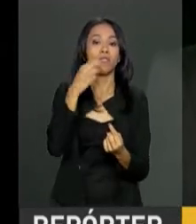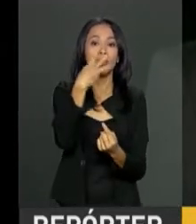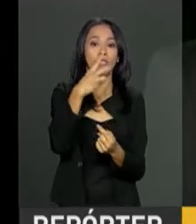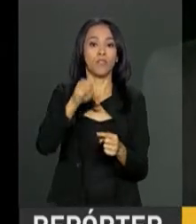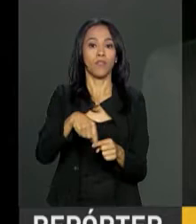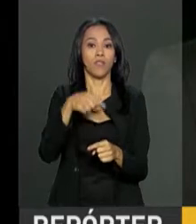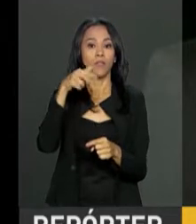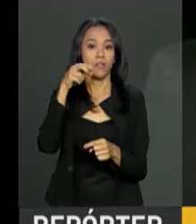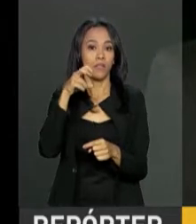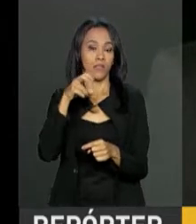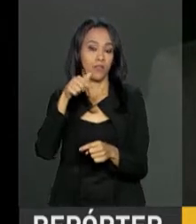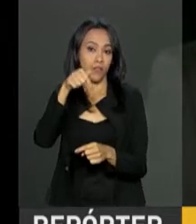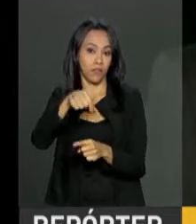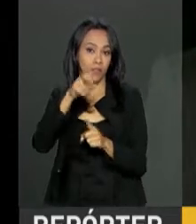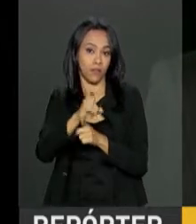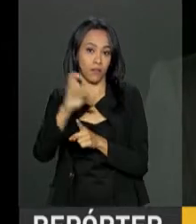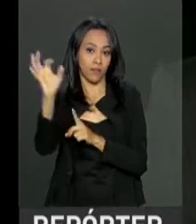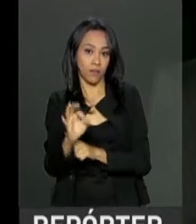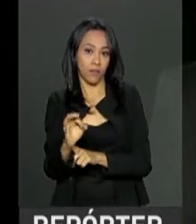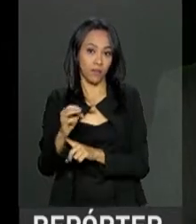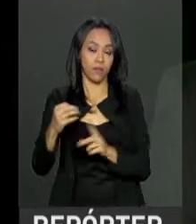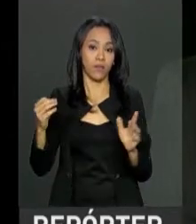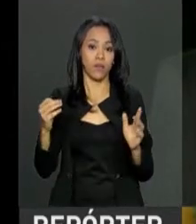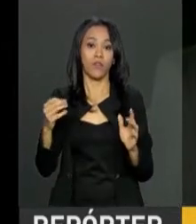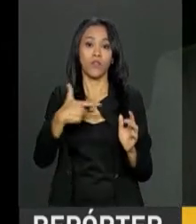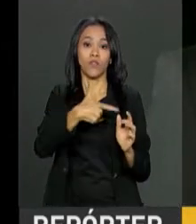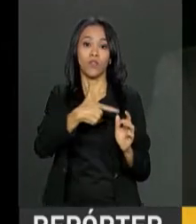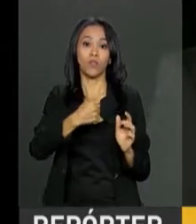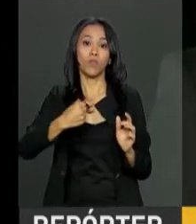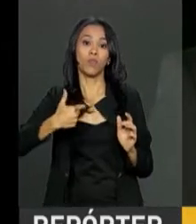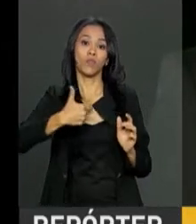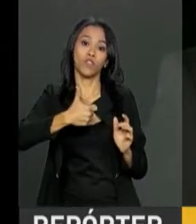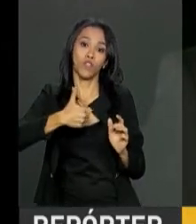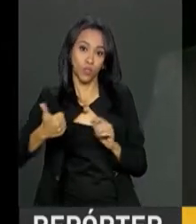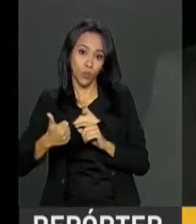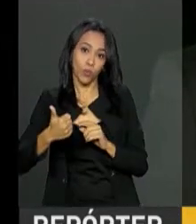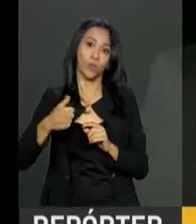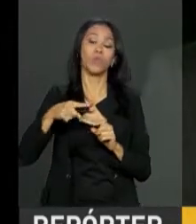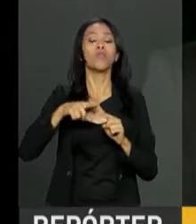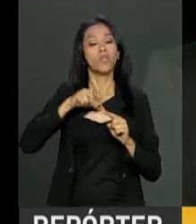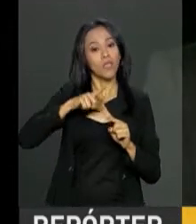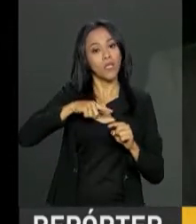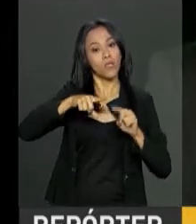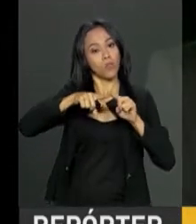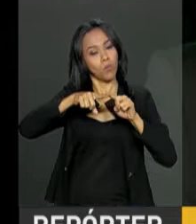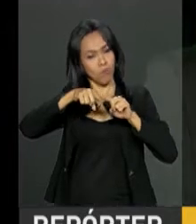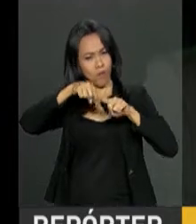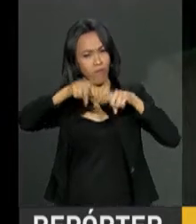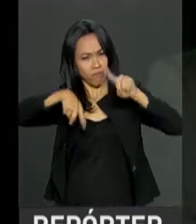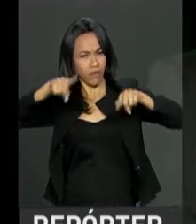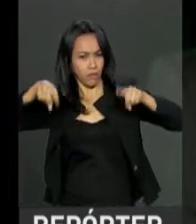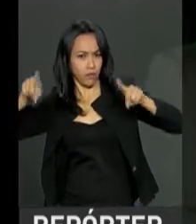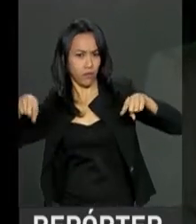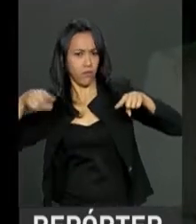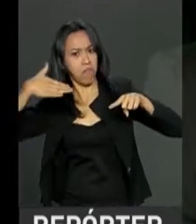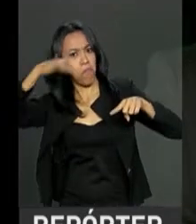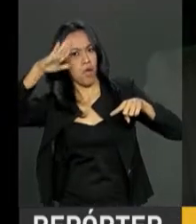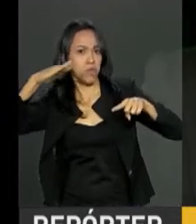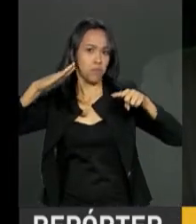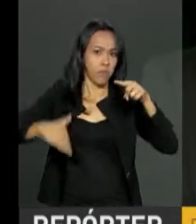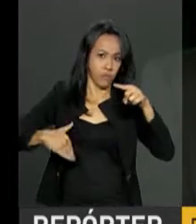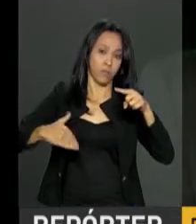para 2021 com uma margem de tolerância de 1,5 ponto percentual para mais ou para menos o